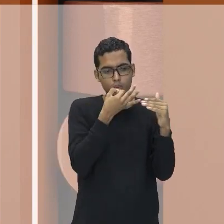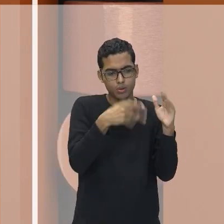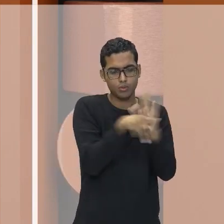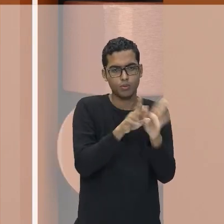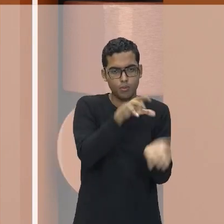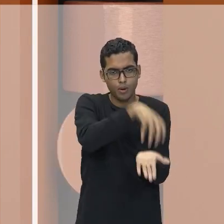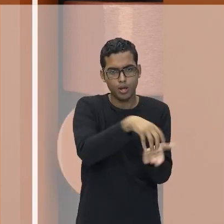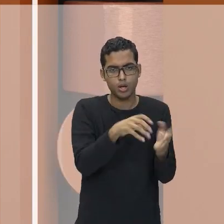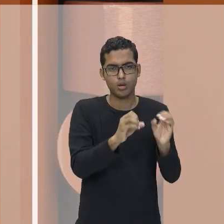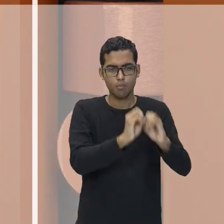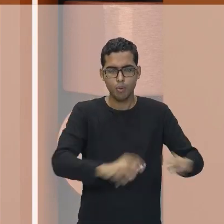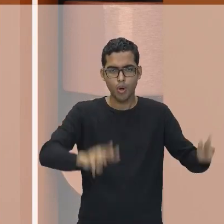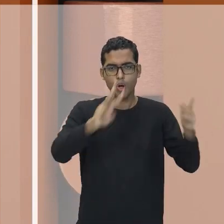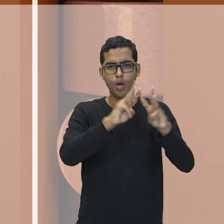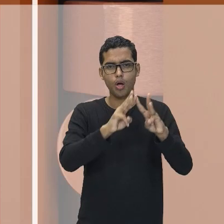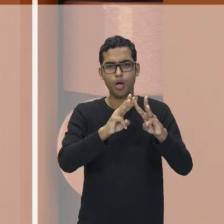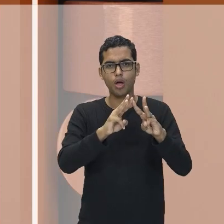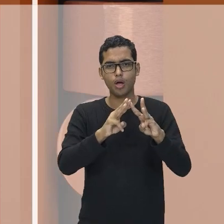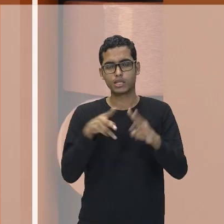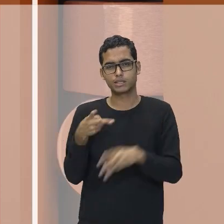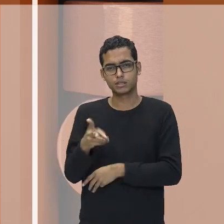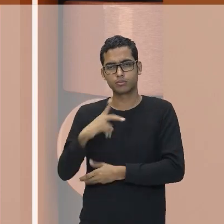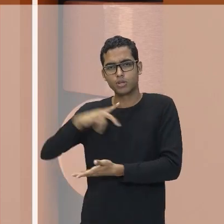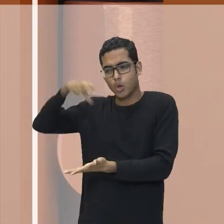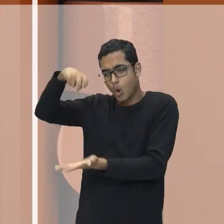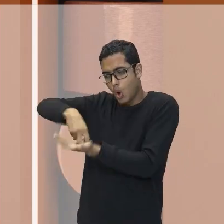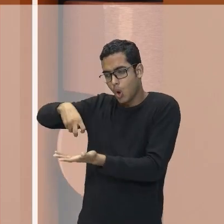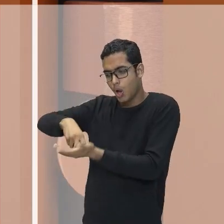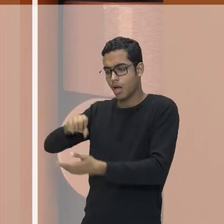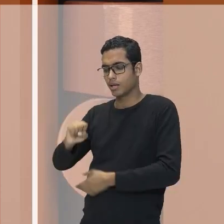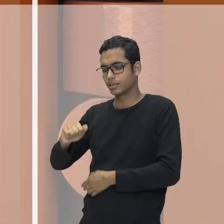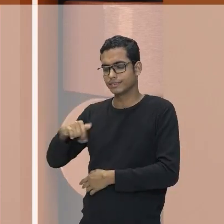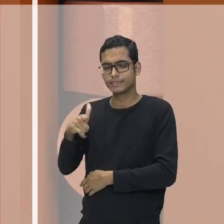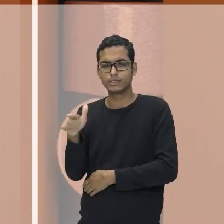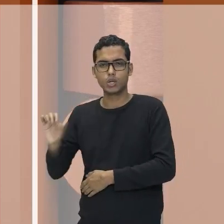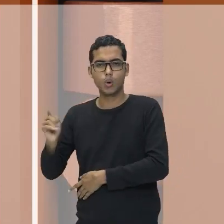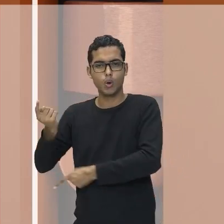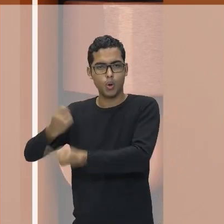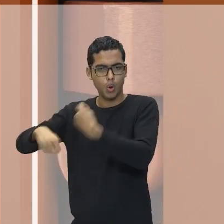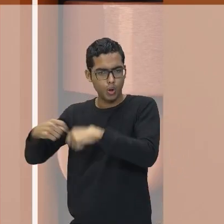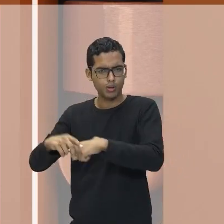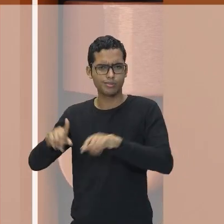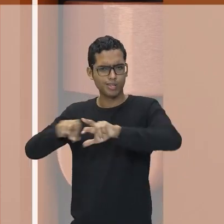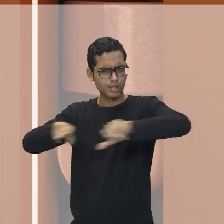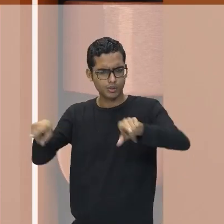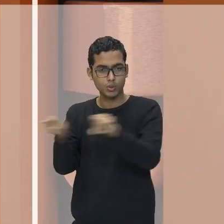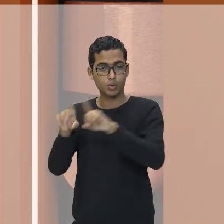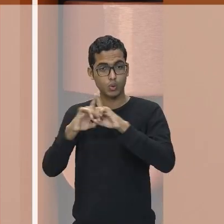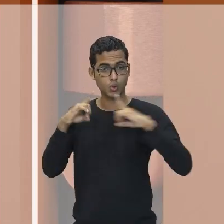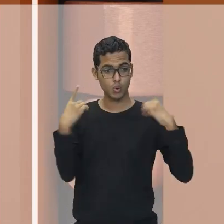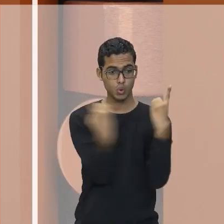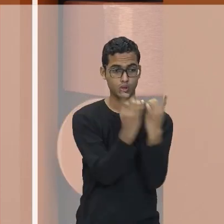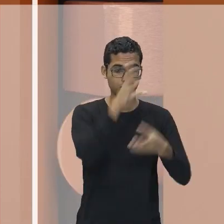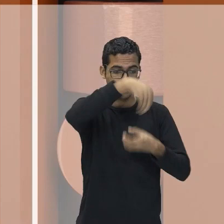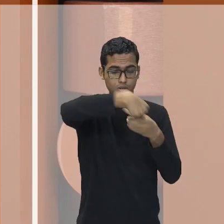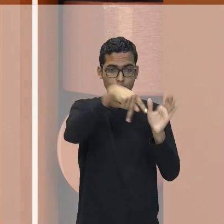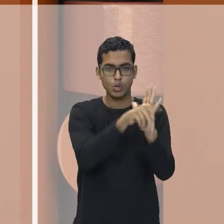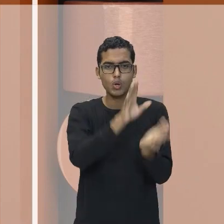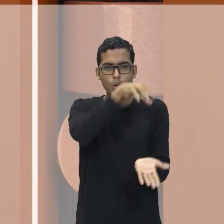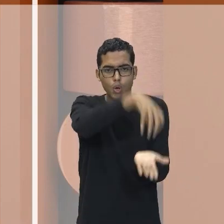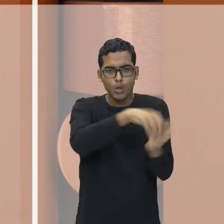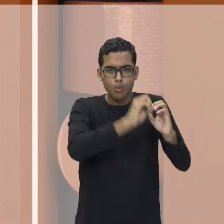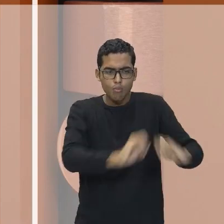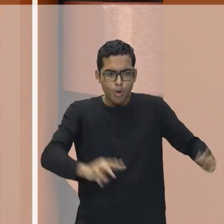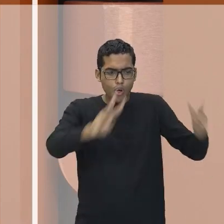ela então declara alguma espécie de punição, que são as sanções econômicas. Existem outros departamentos dentro da ONU que